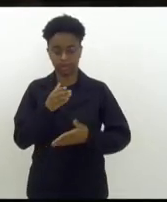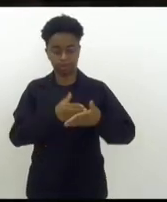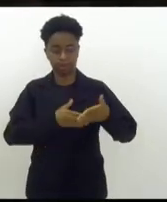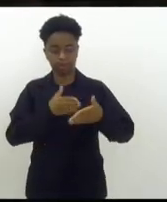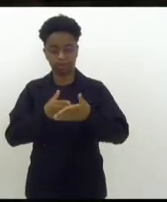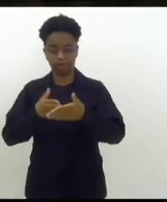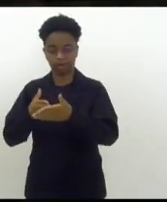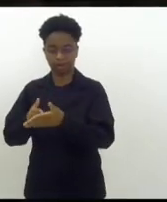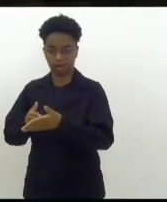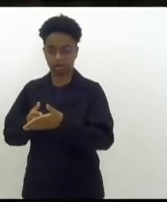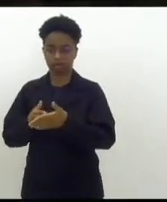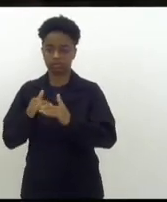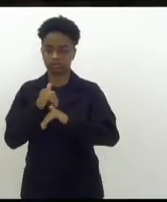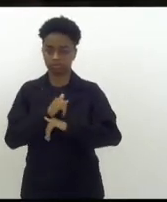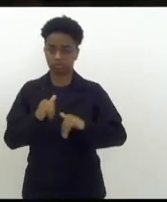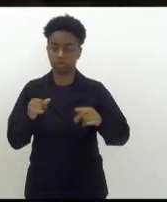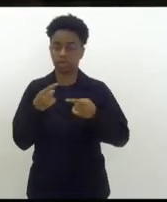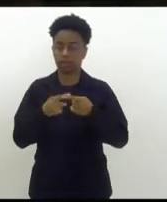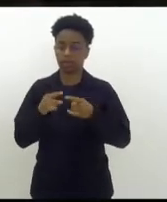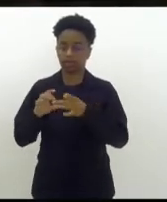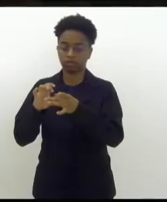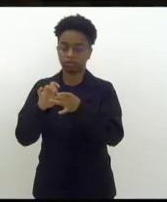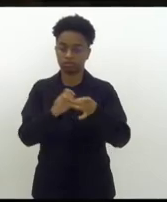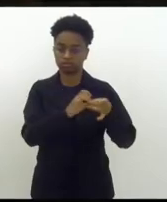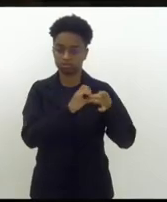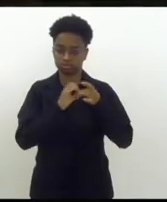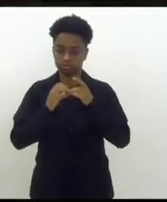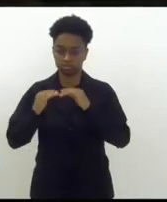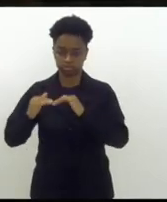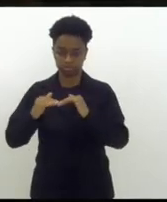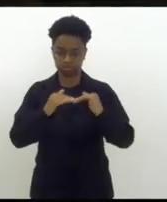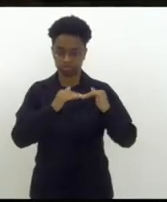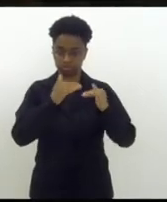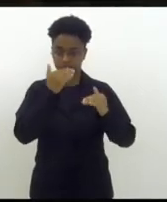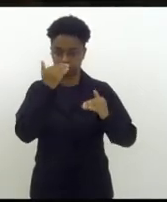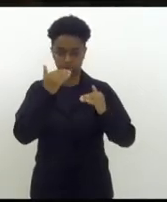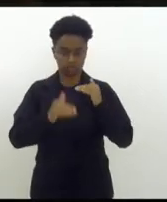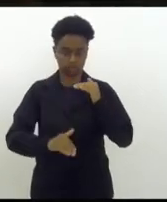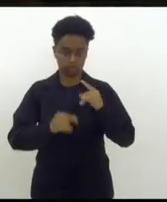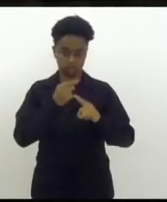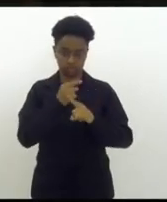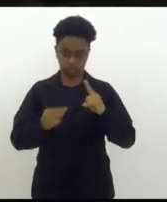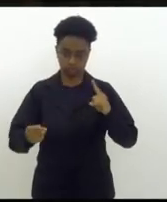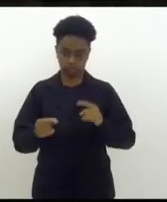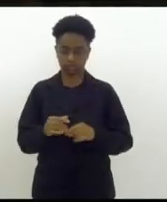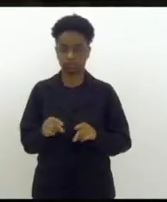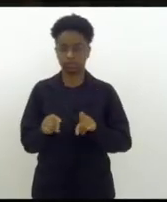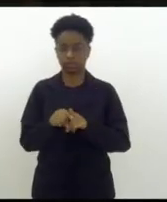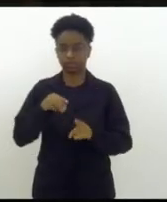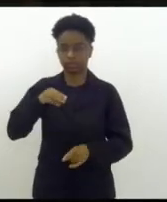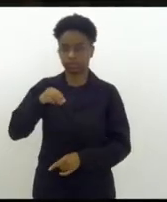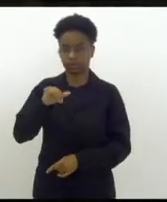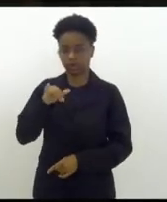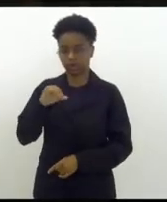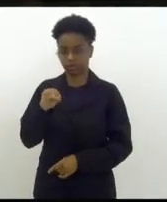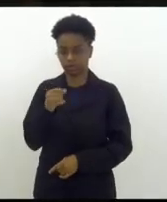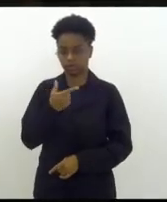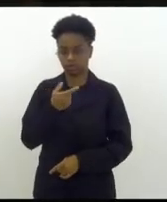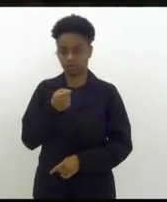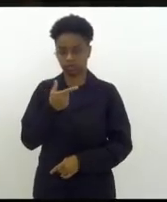que por unanimidade foi rejeitada em Maio de 23